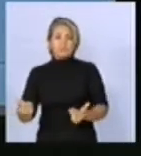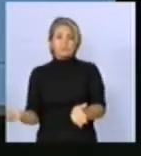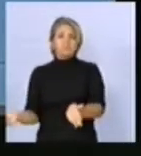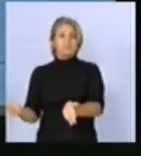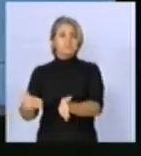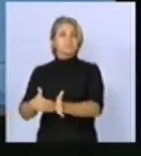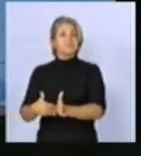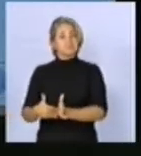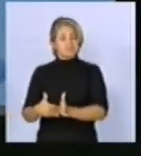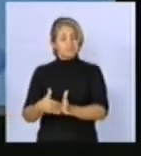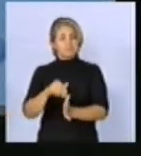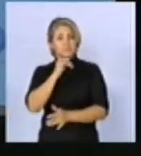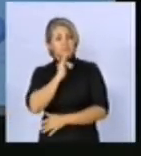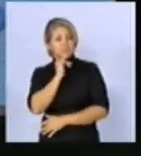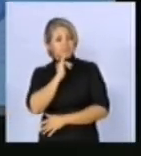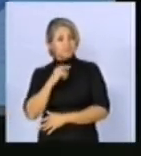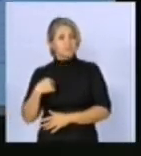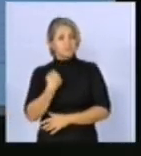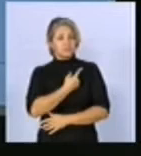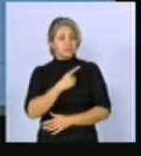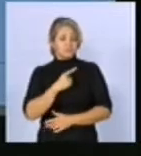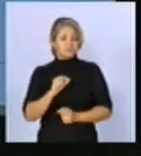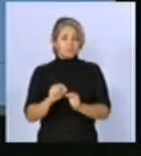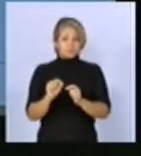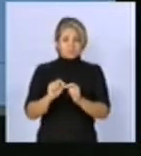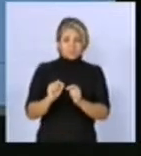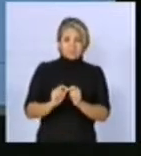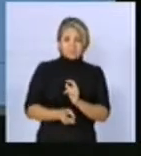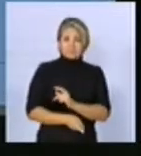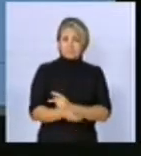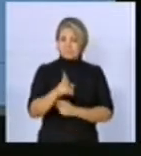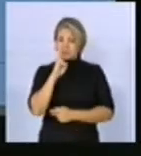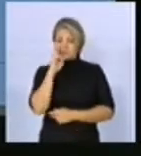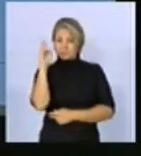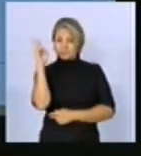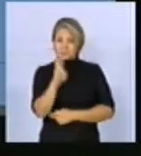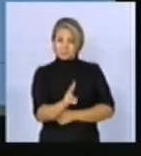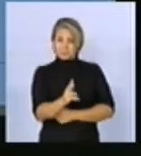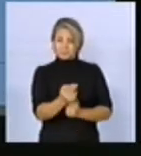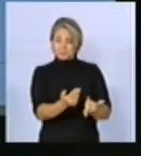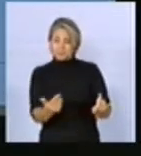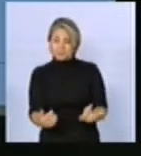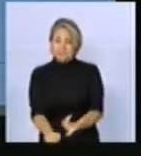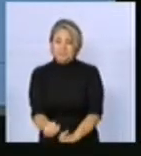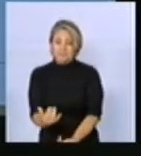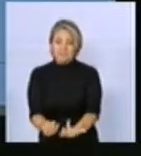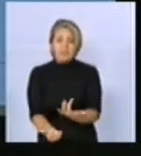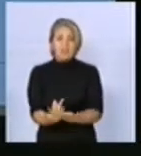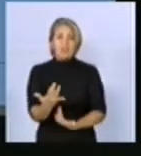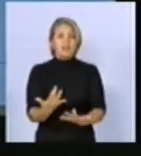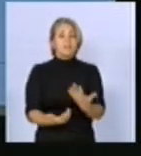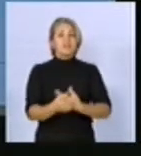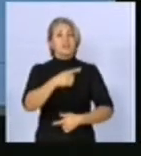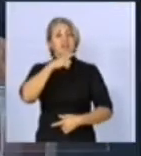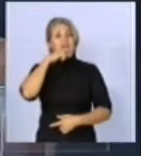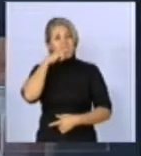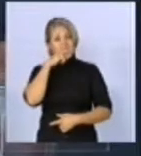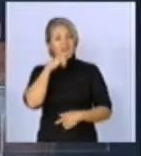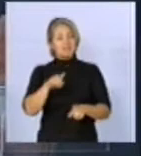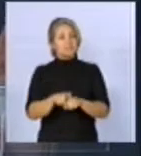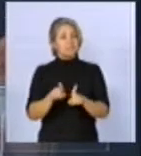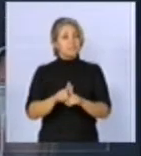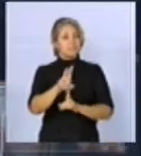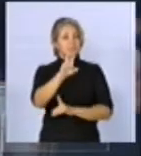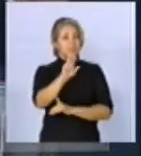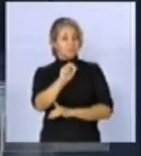a Oi gente tem feito Rio visto com a prática das queimadas e desde os idos dos